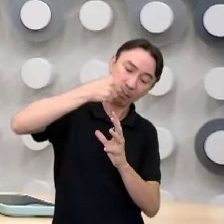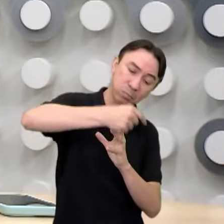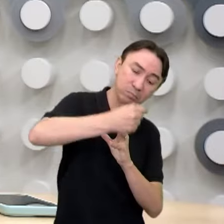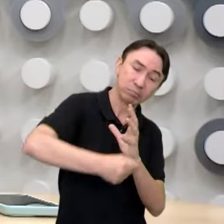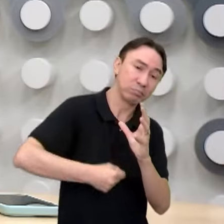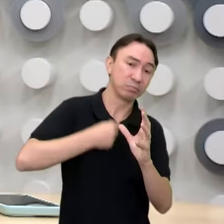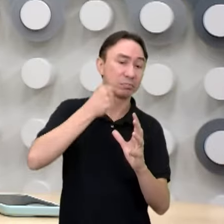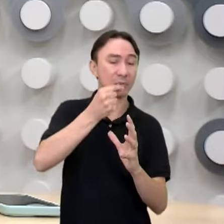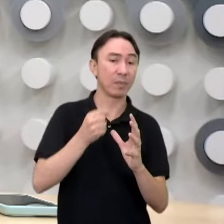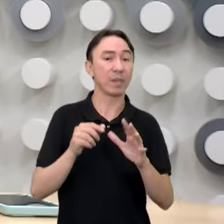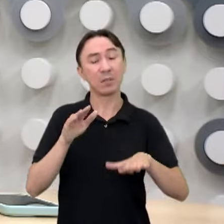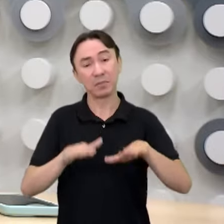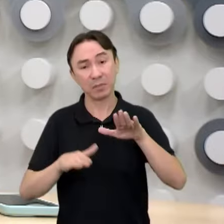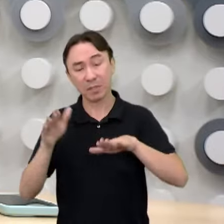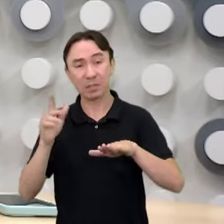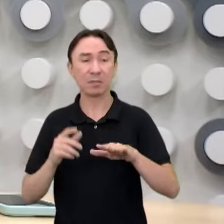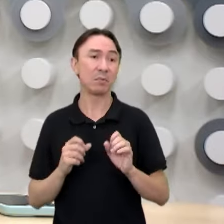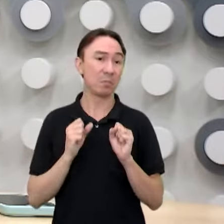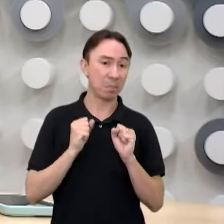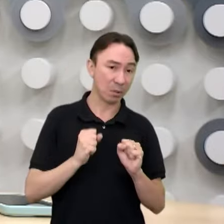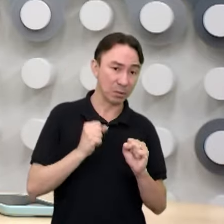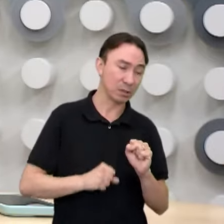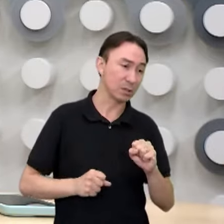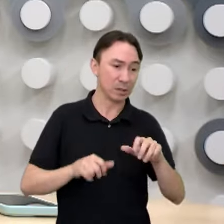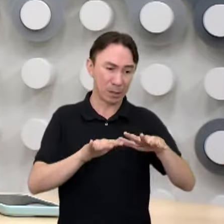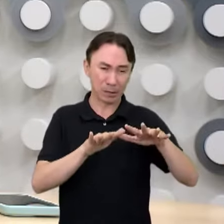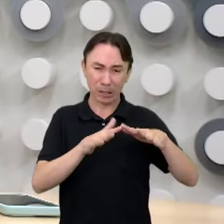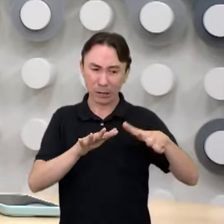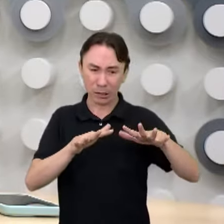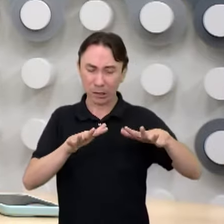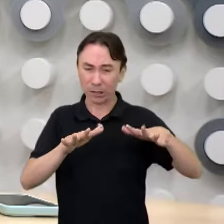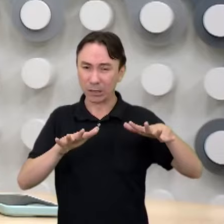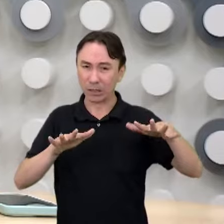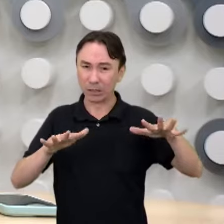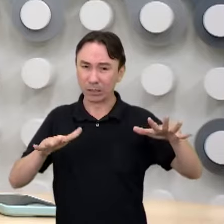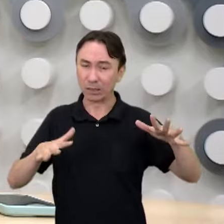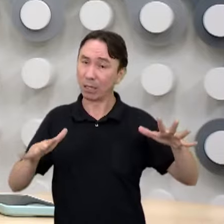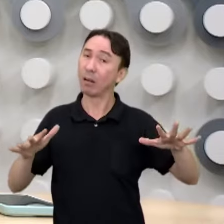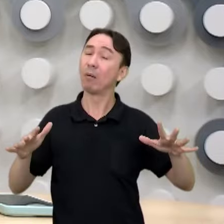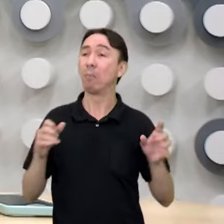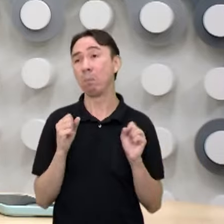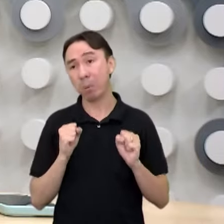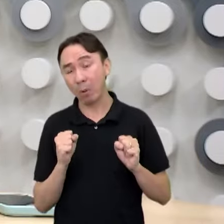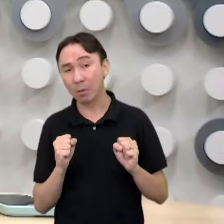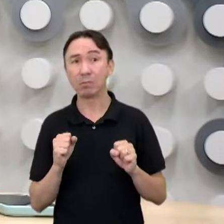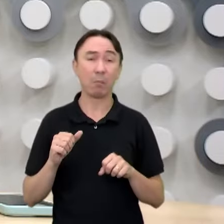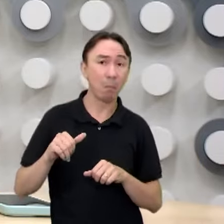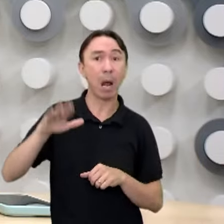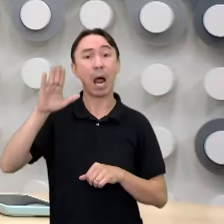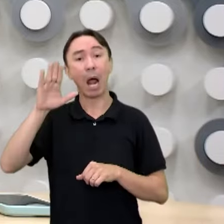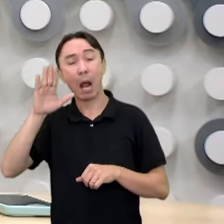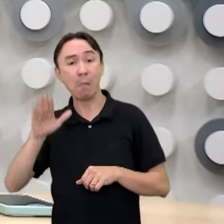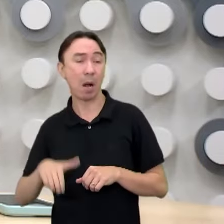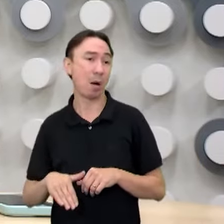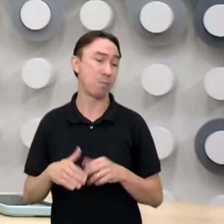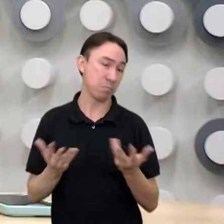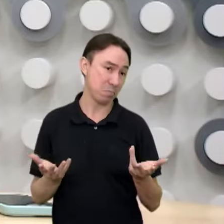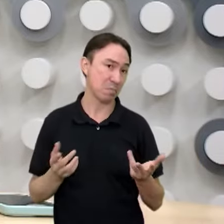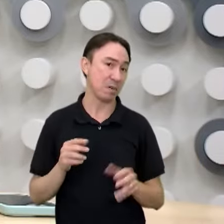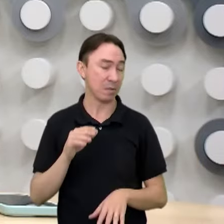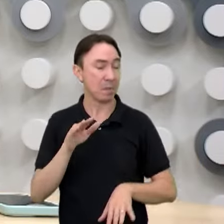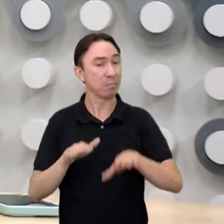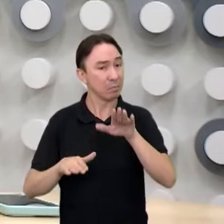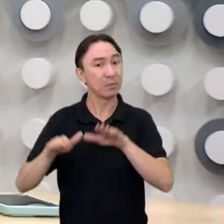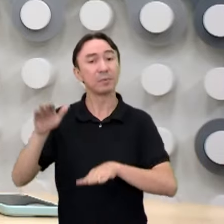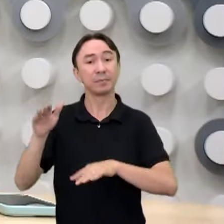uma flexibilização maior ou menor, das camadas internas do planeta. Então muitas vezes o que acontece aqui